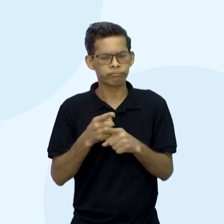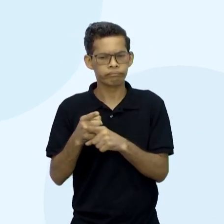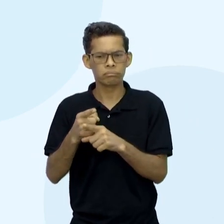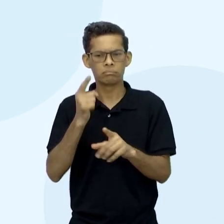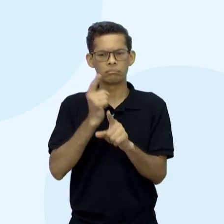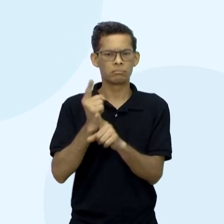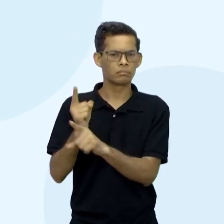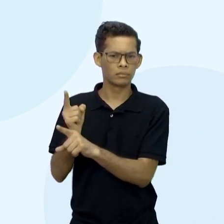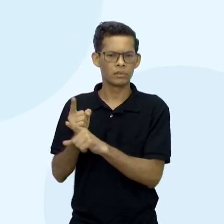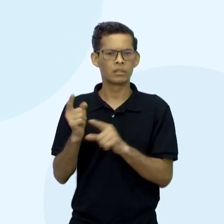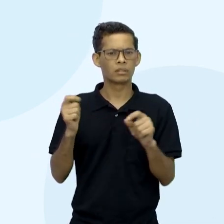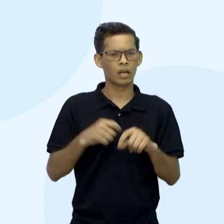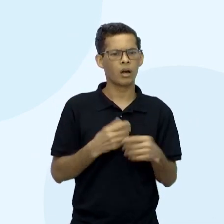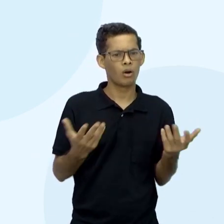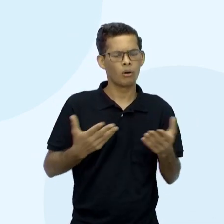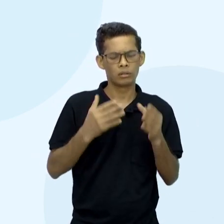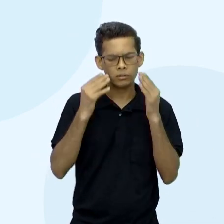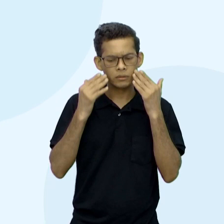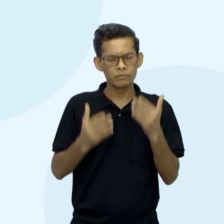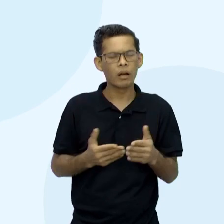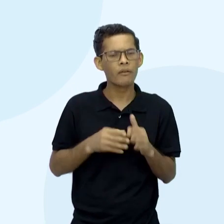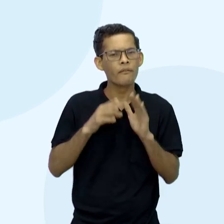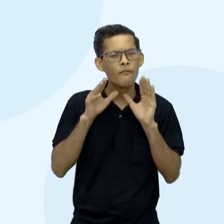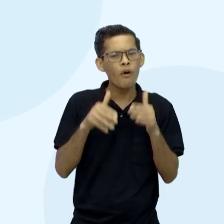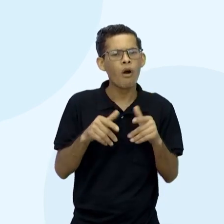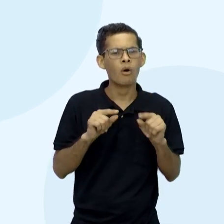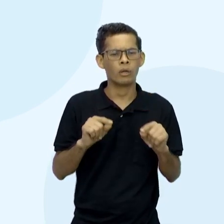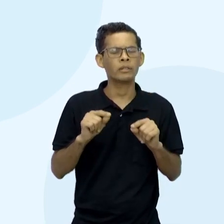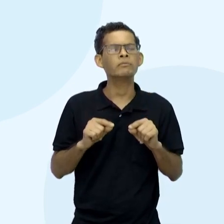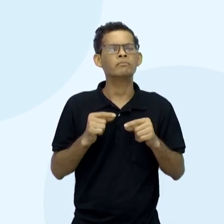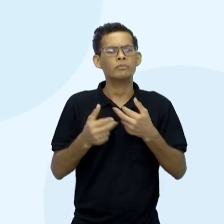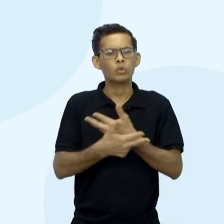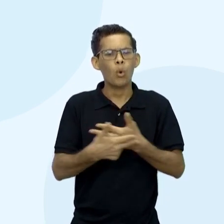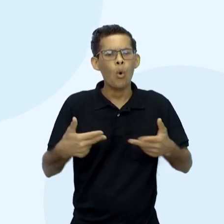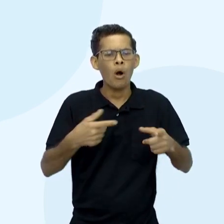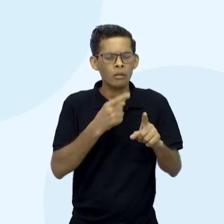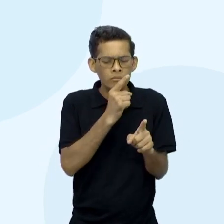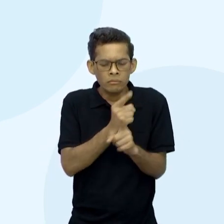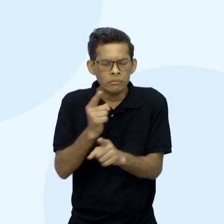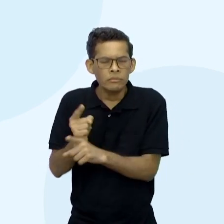ó. Ó, identificar objetos